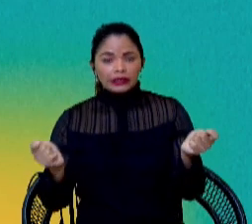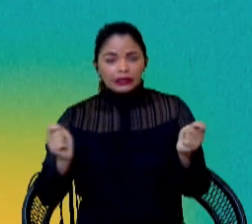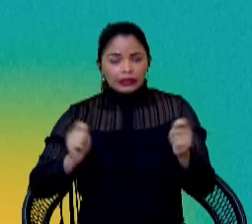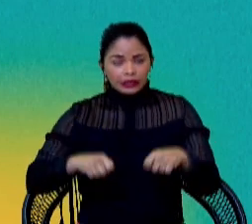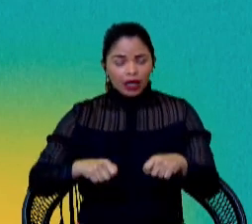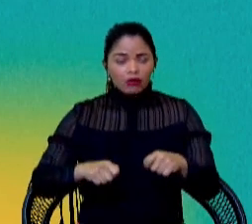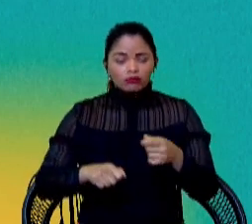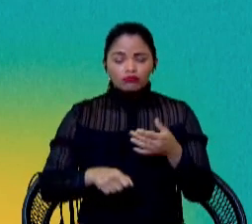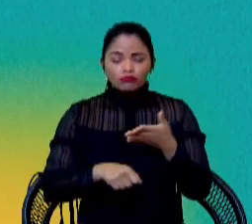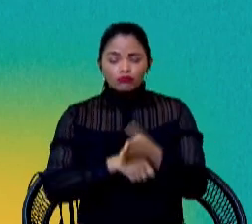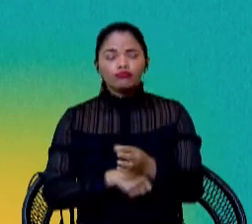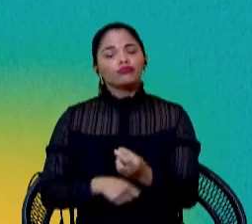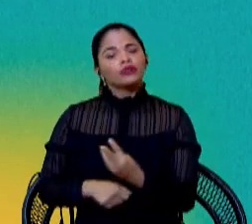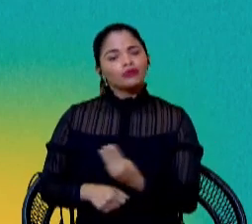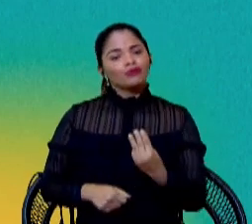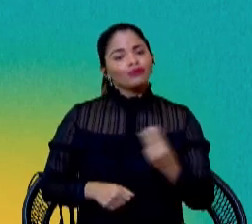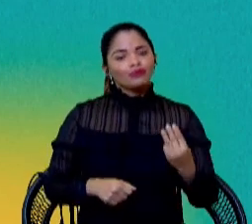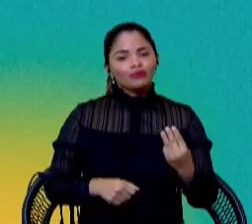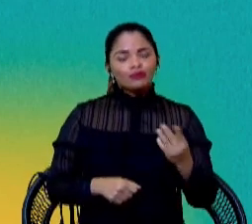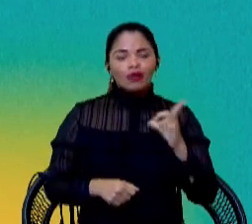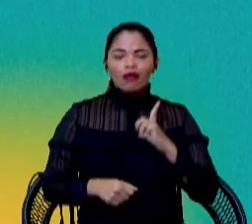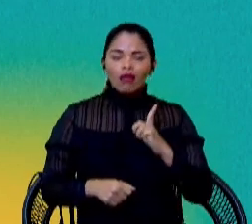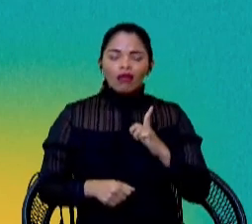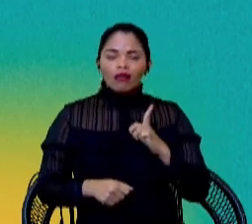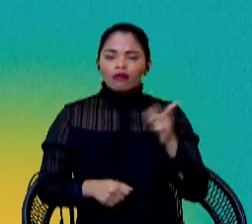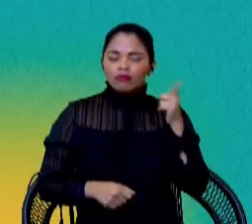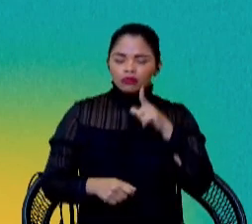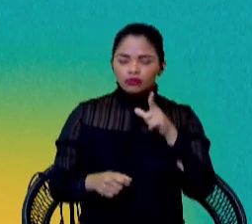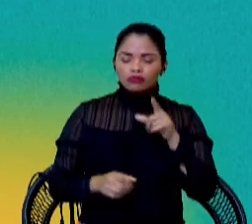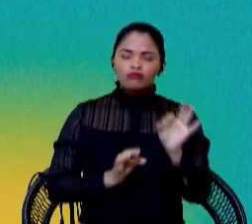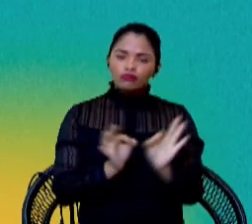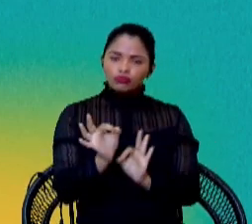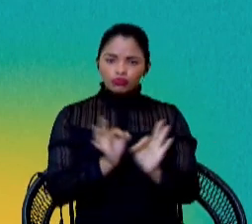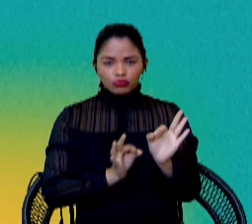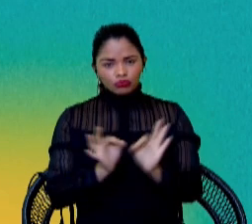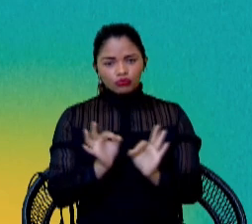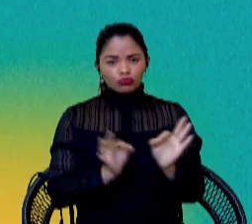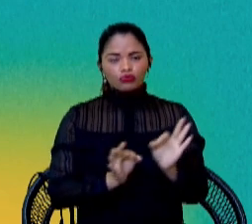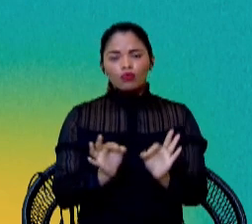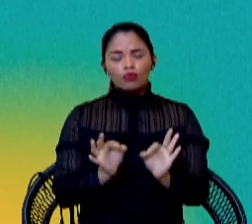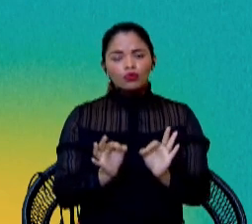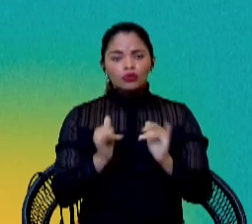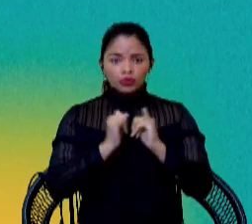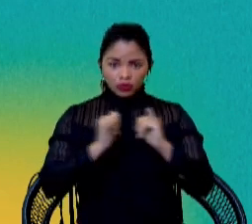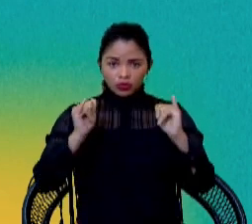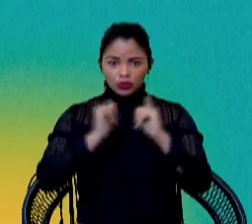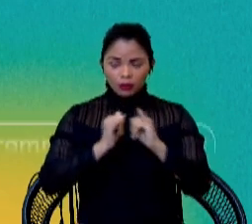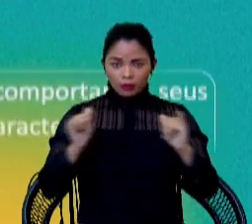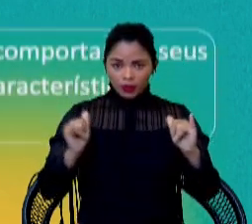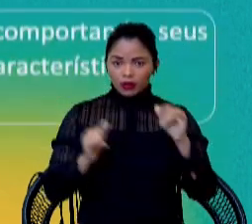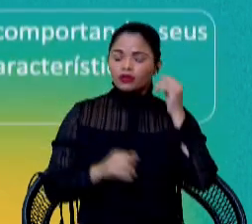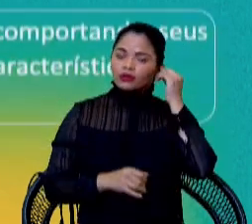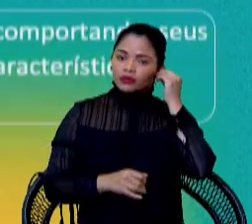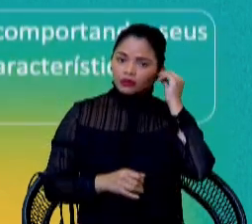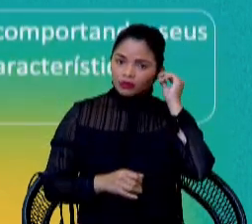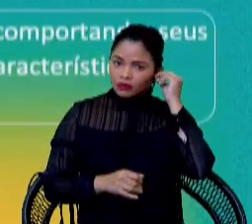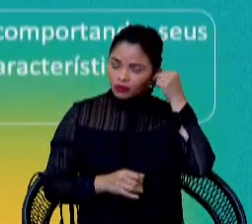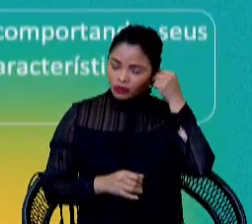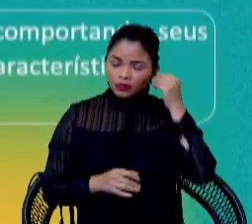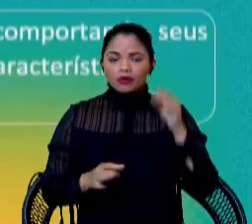naveguem para o site, né? Então, você vai gerindo um cronograma de campanhas ali dentro, tá bom?